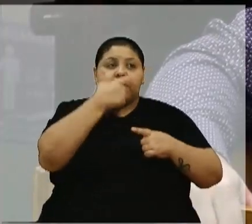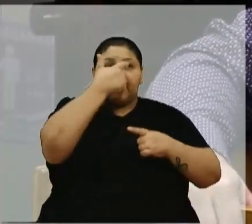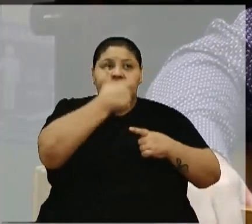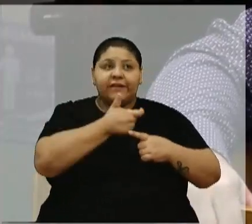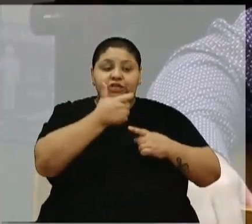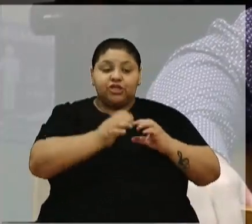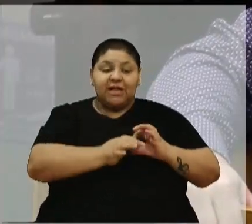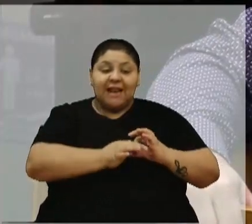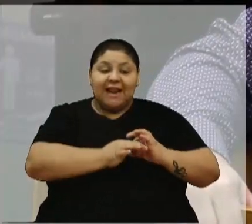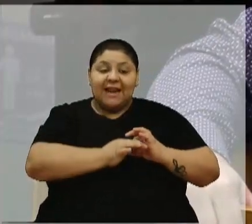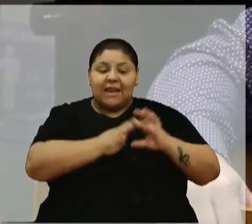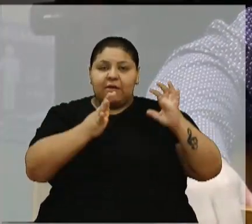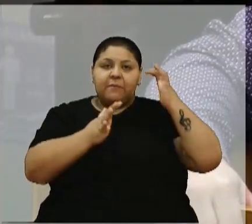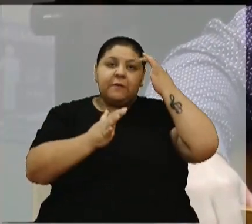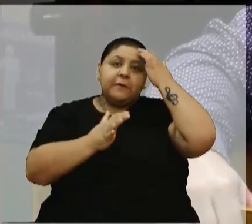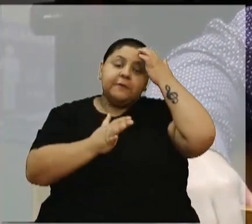considera